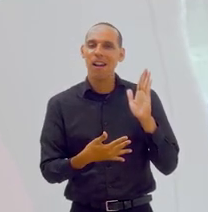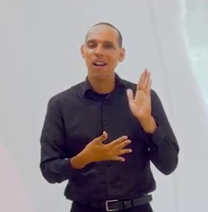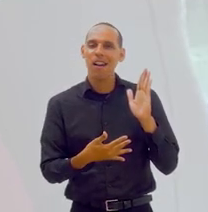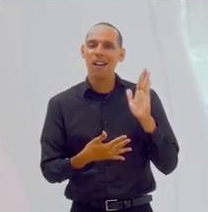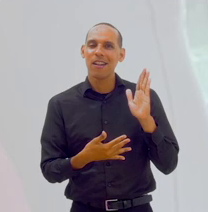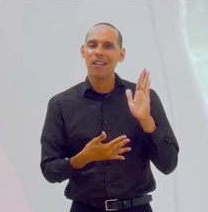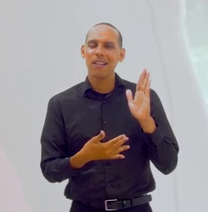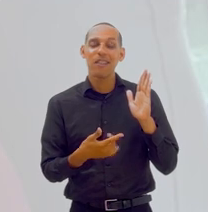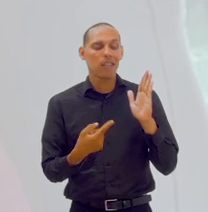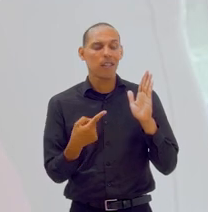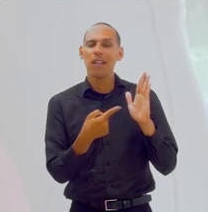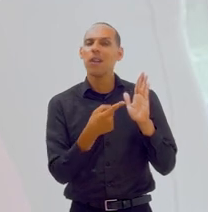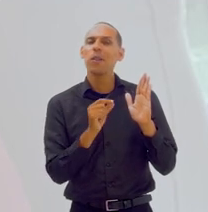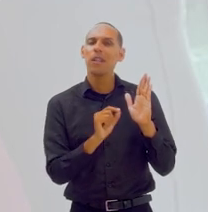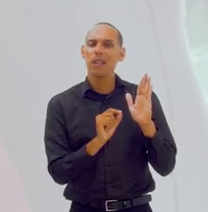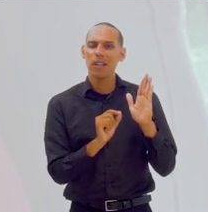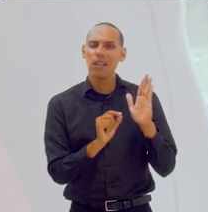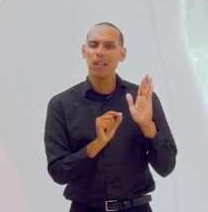do qual proviessem